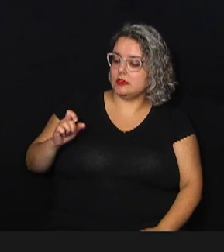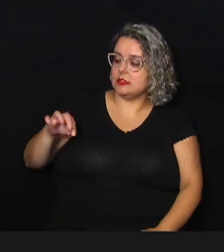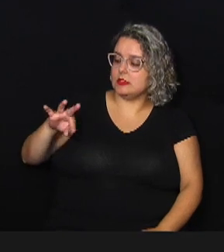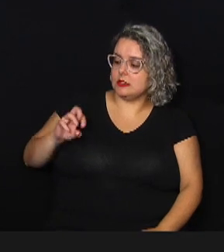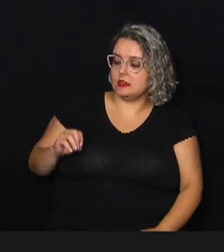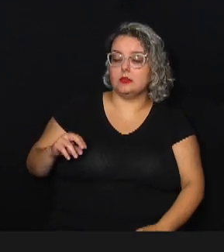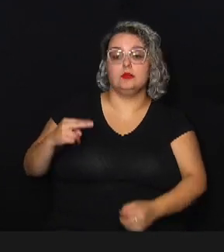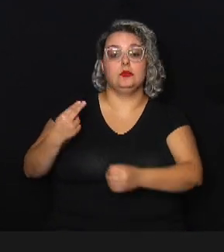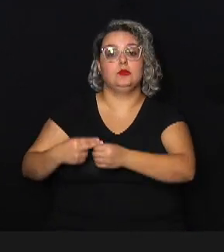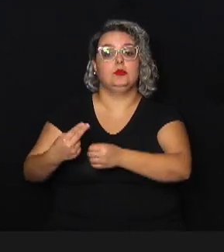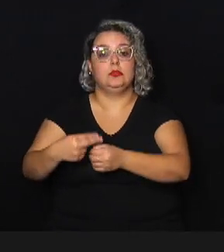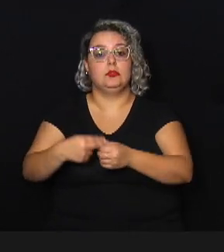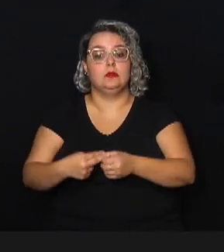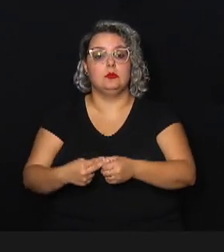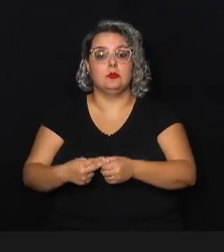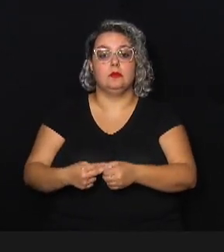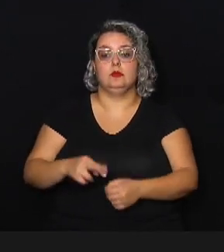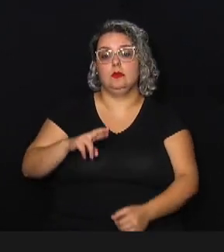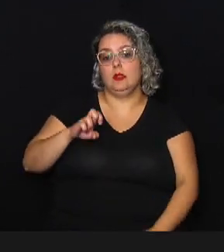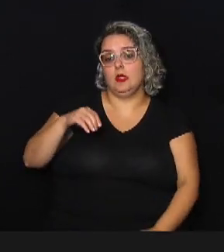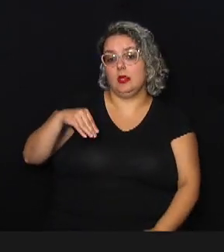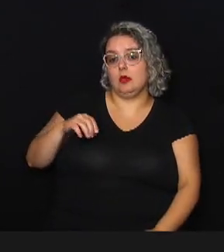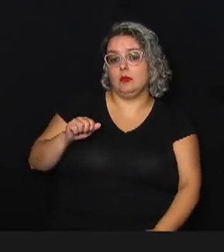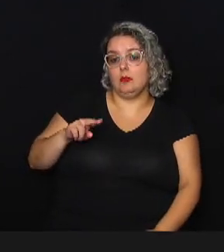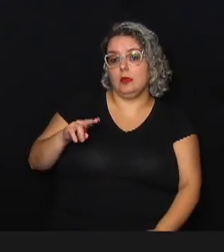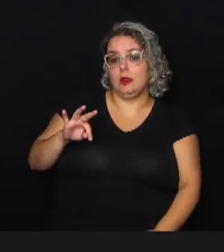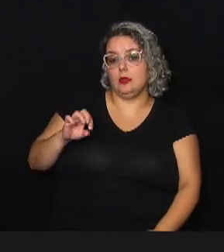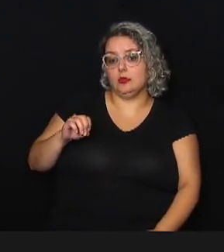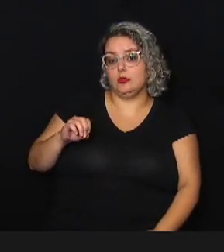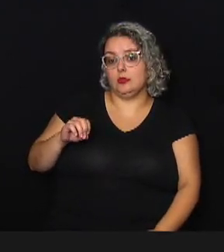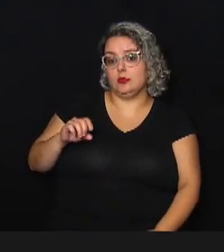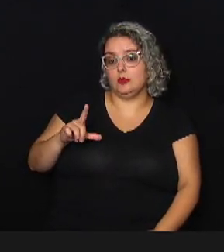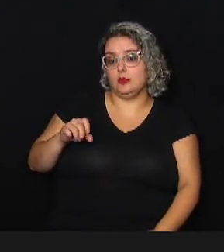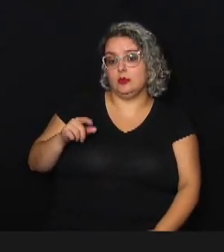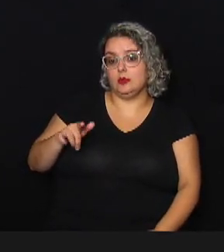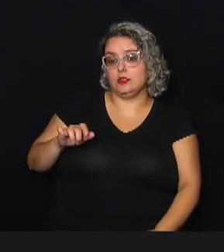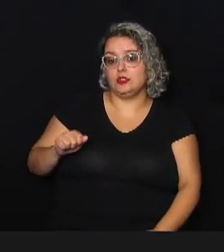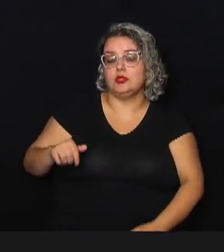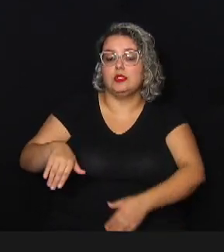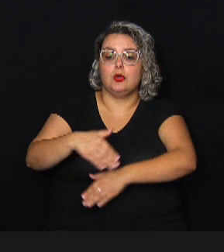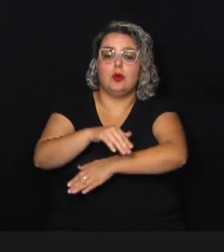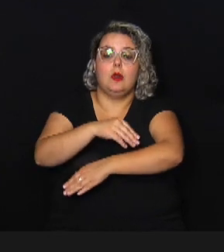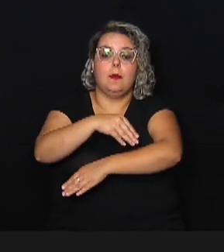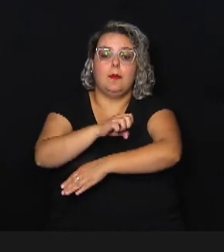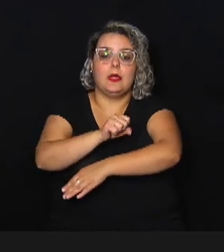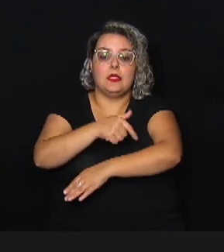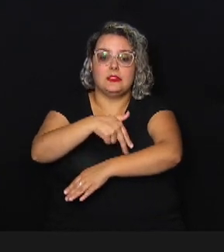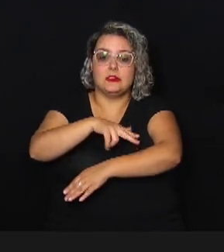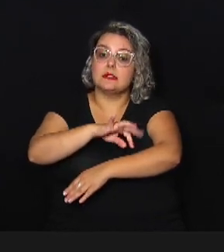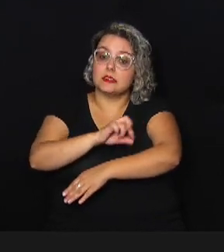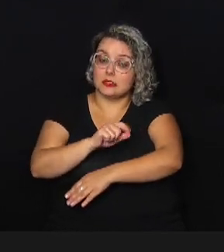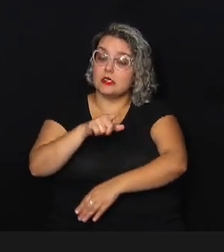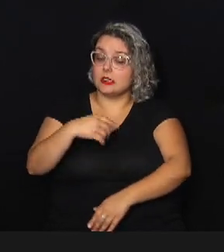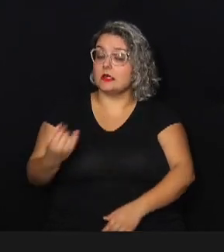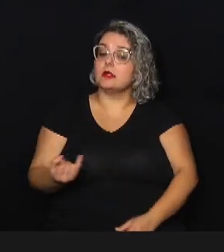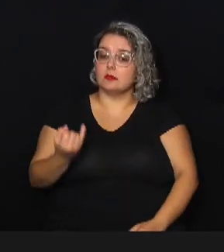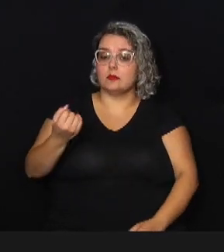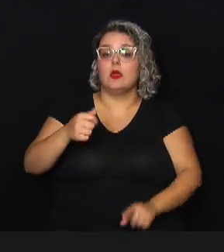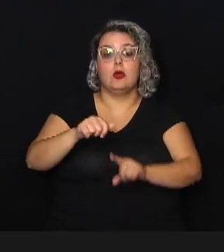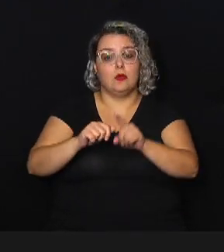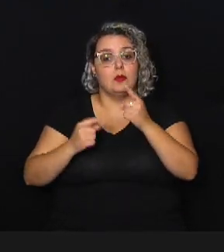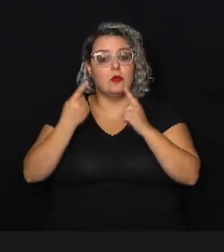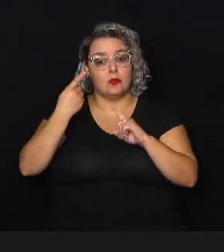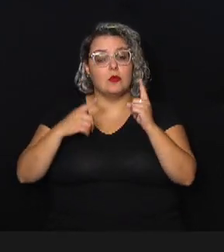de Hematologia, que fica ali na Avenida Júlio de Mesquita, para doação de sangue, e é muito importante o Fevereiro Laranja para a